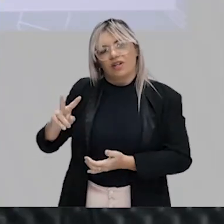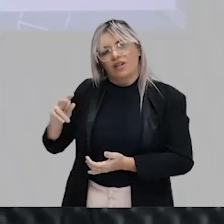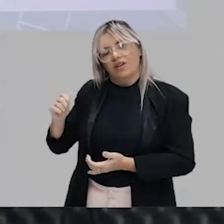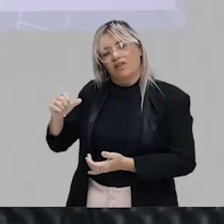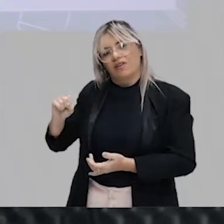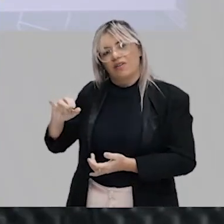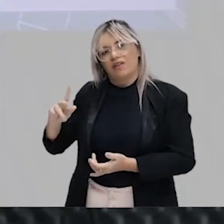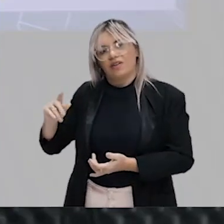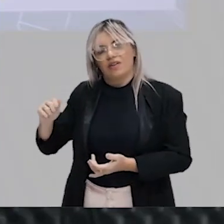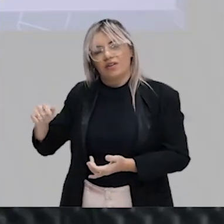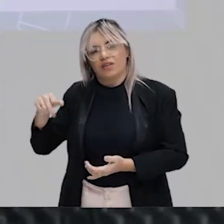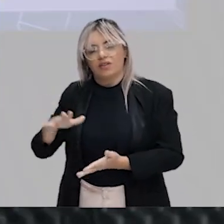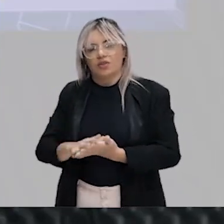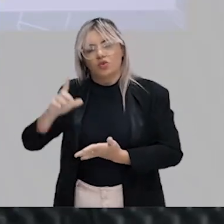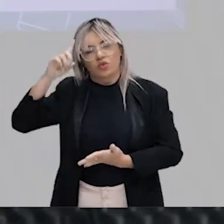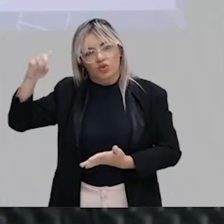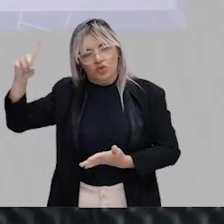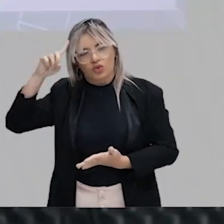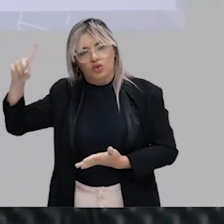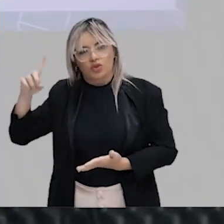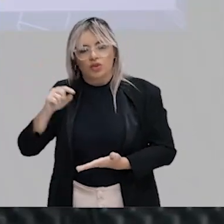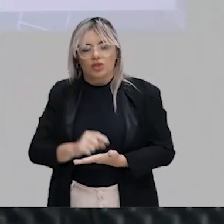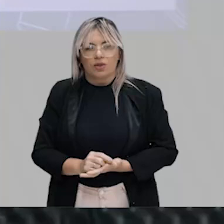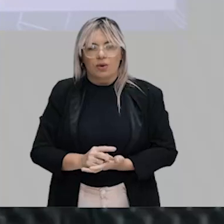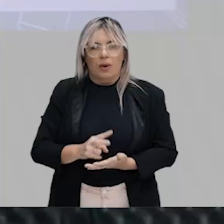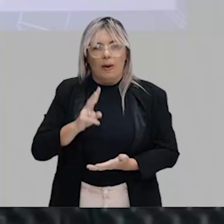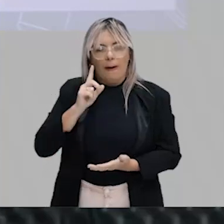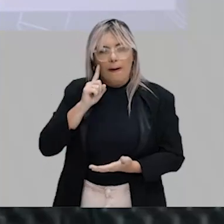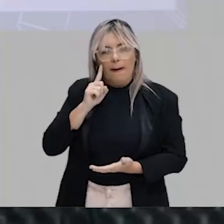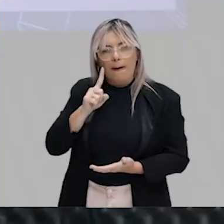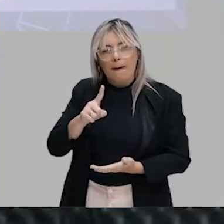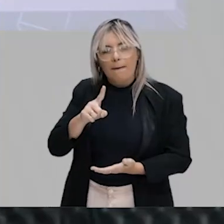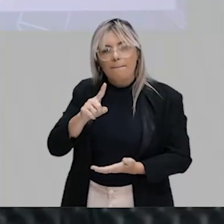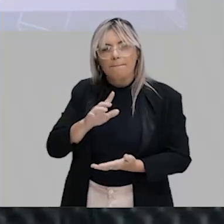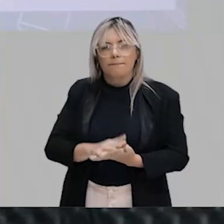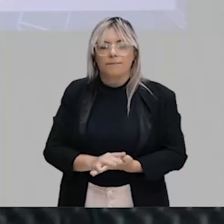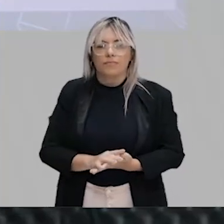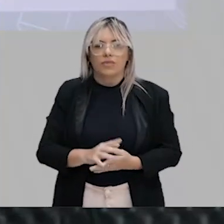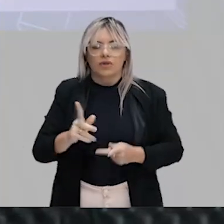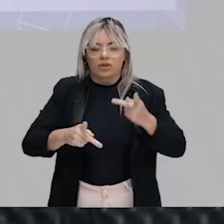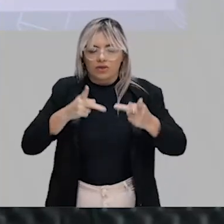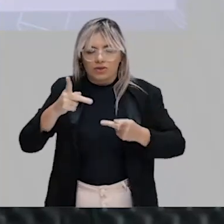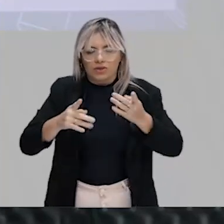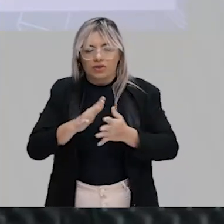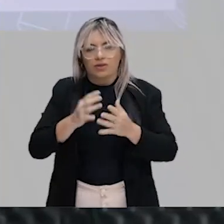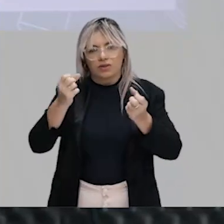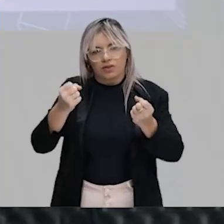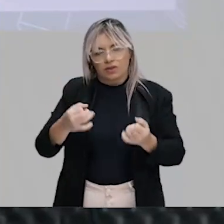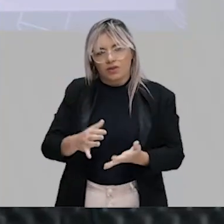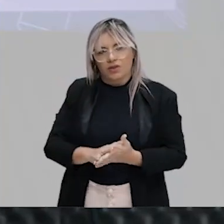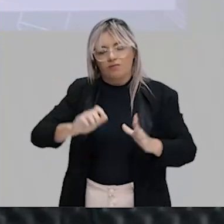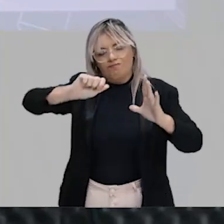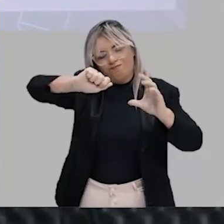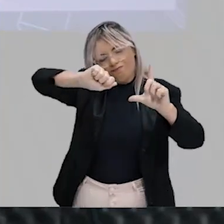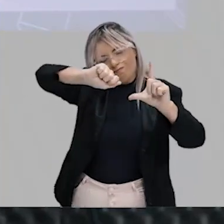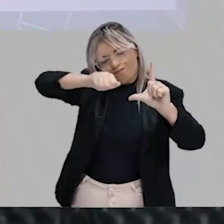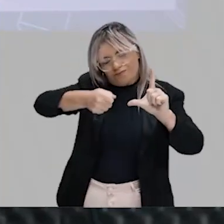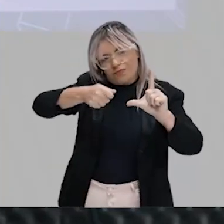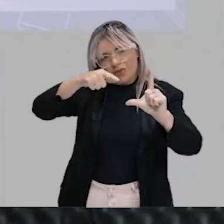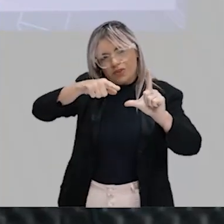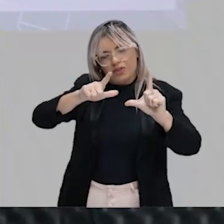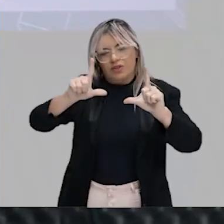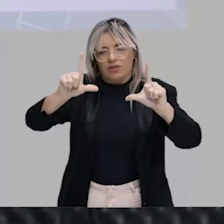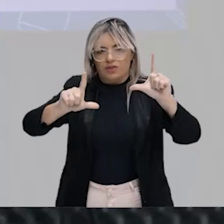passa a fazer rotina do nosso dia a dia. Quando a gente liga a televisão, estão falando daquilo. Desliga a televisão, liga a televisão novamente,